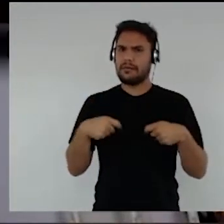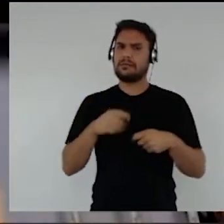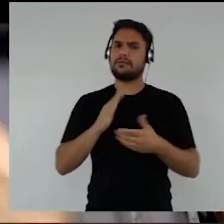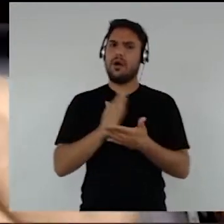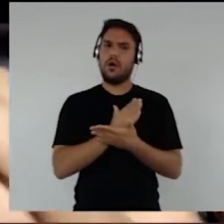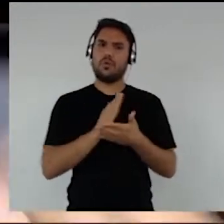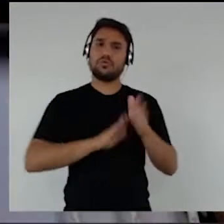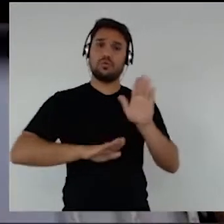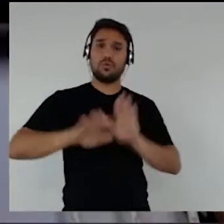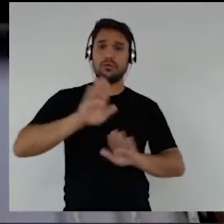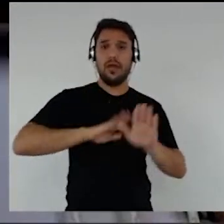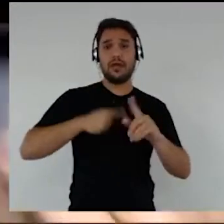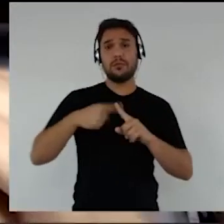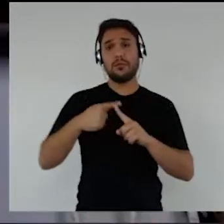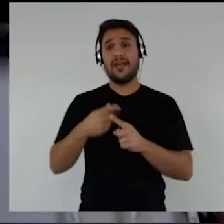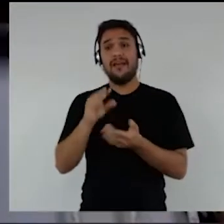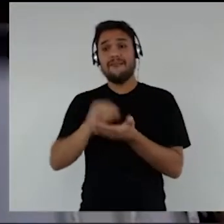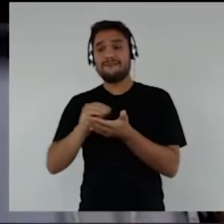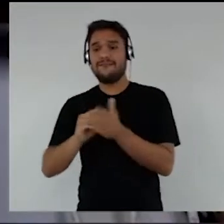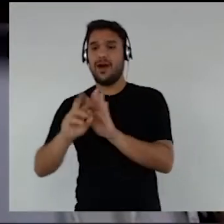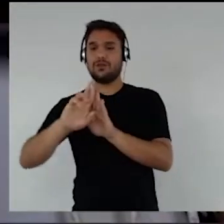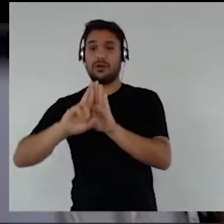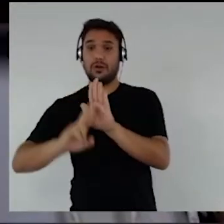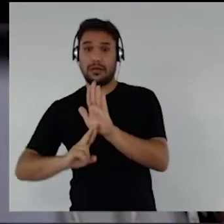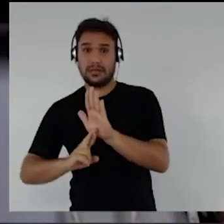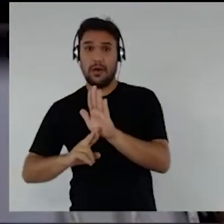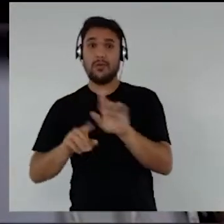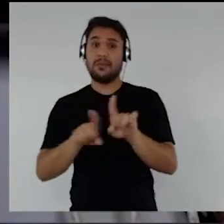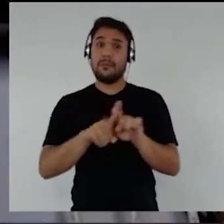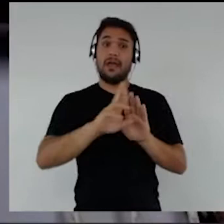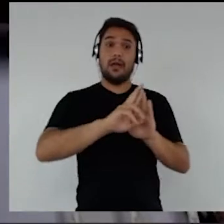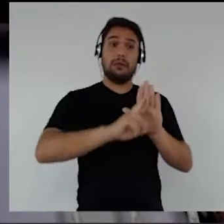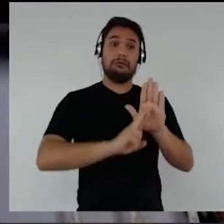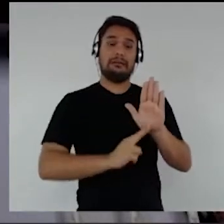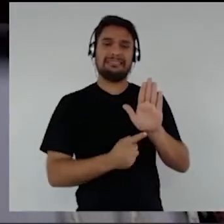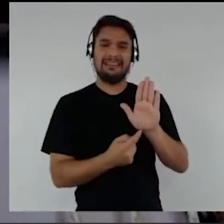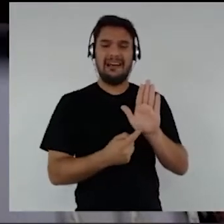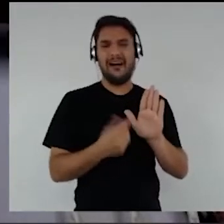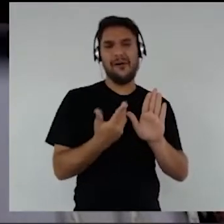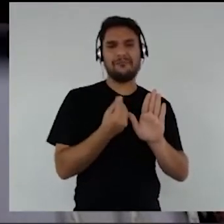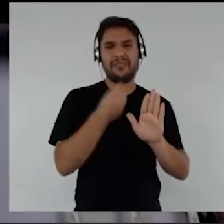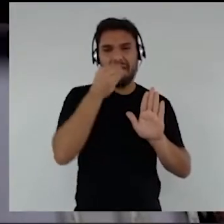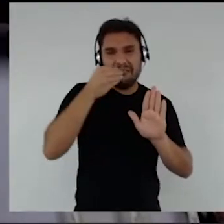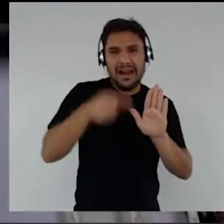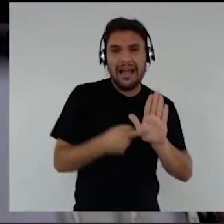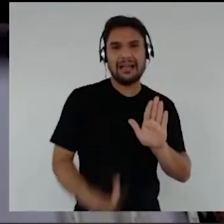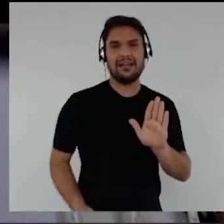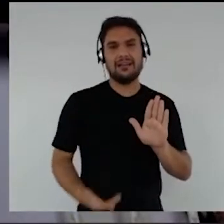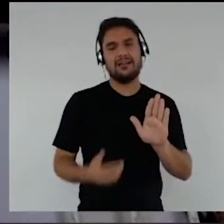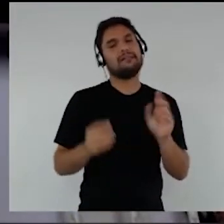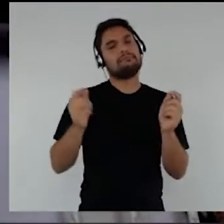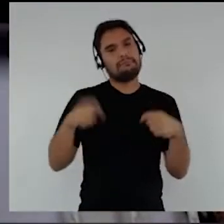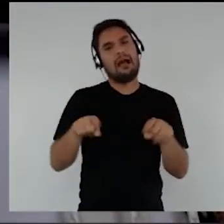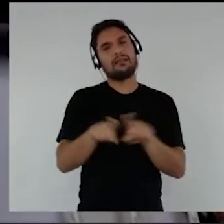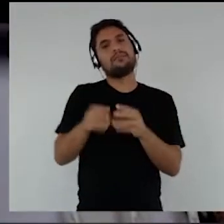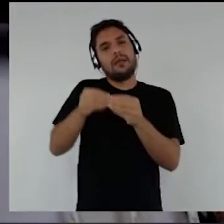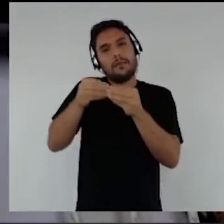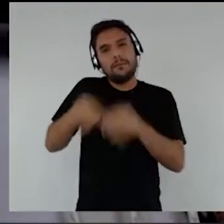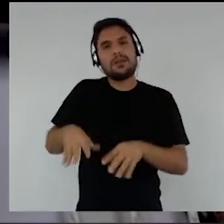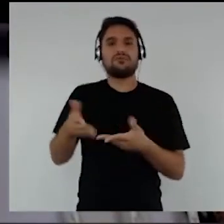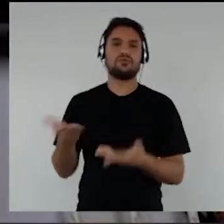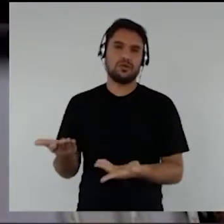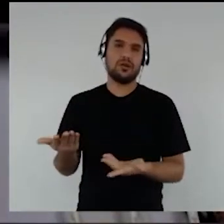cuidado, porque tanto a ausência de regulamentação quanto uma regulamentação não legitimada podem ser danosas,